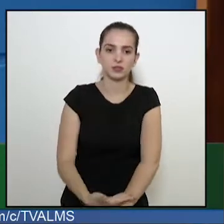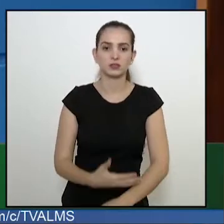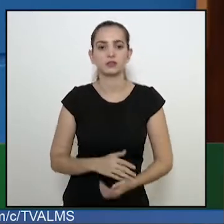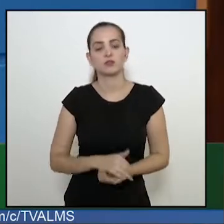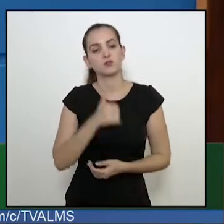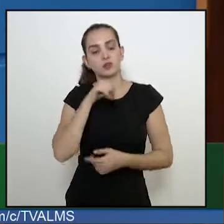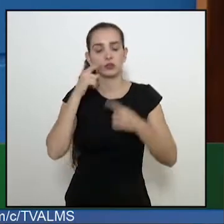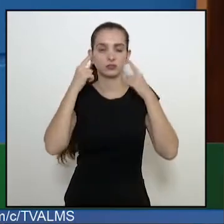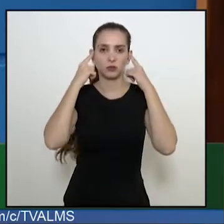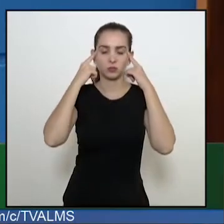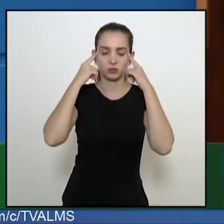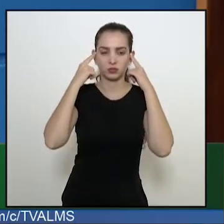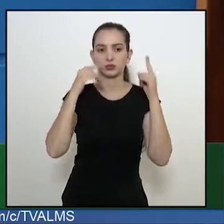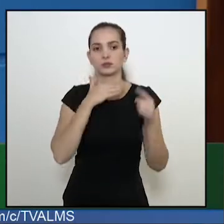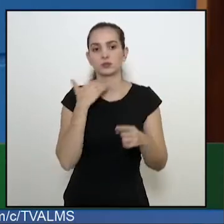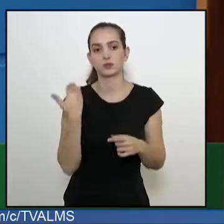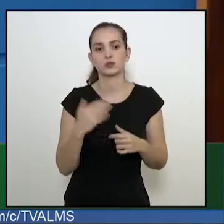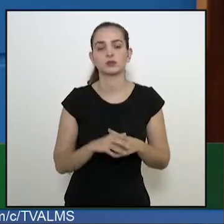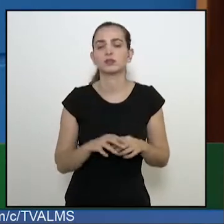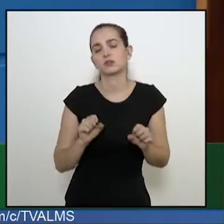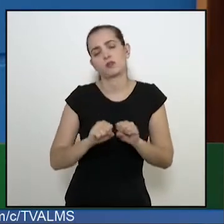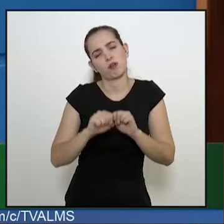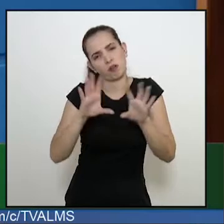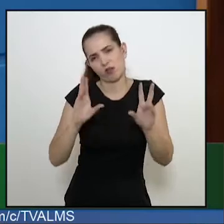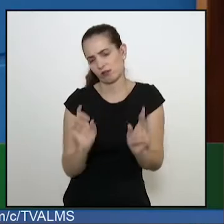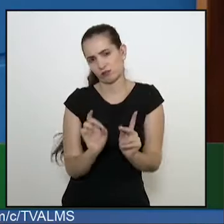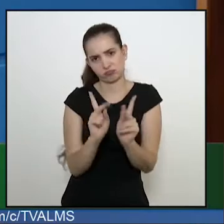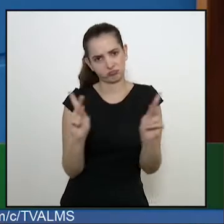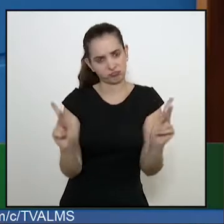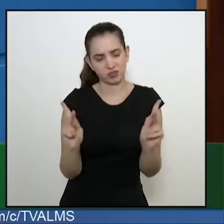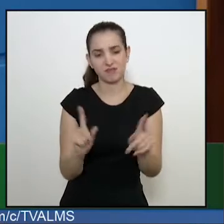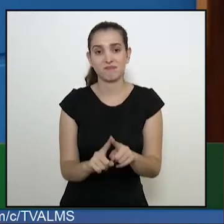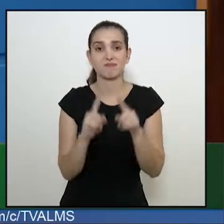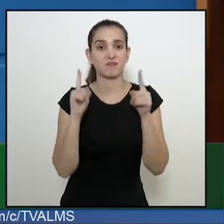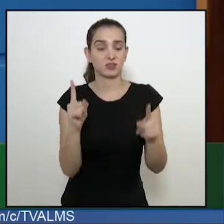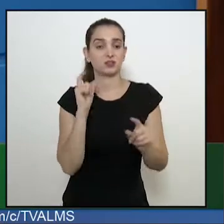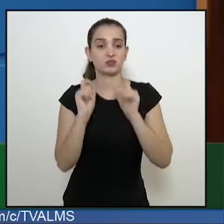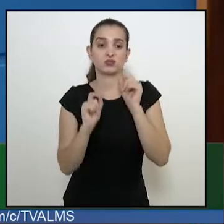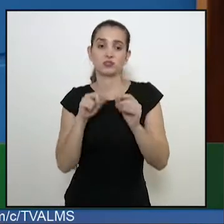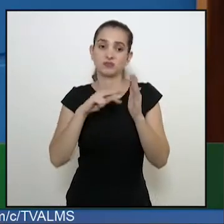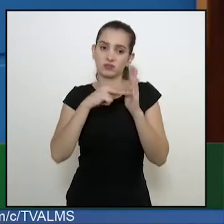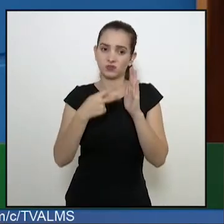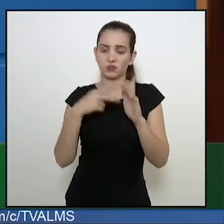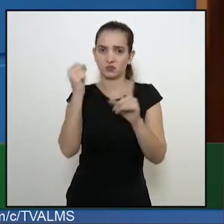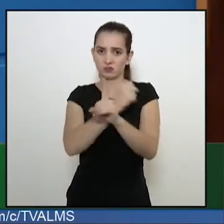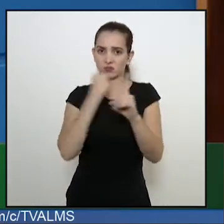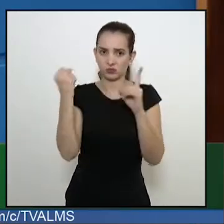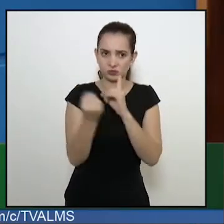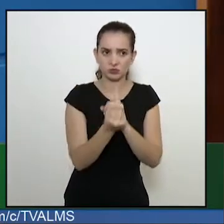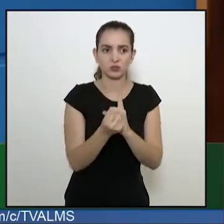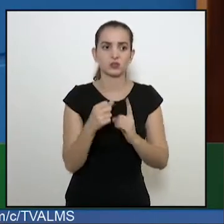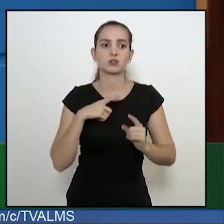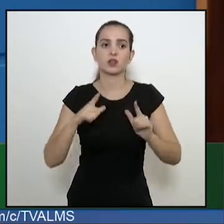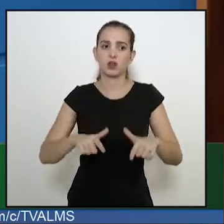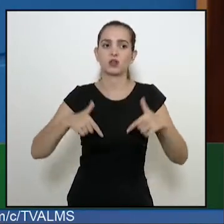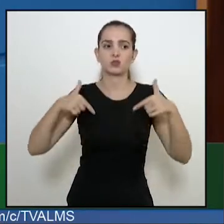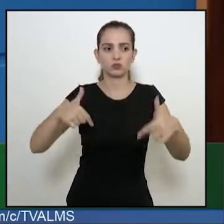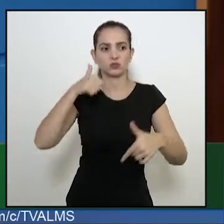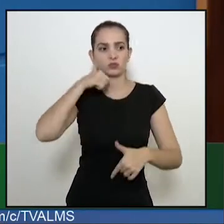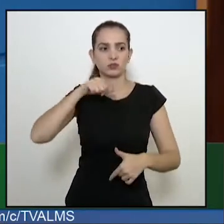mulher japonesa morre. Claro, nós não estamos dizendo isso. Mas o que significava para a sociedade, o que significava a luta